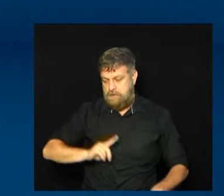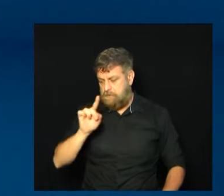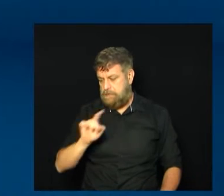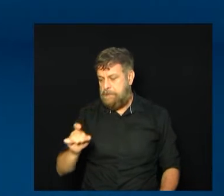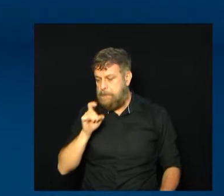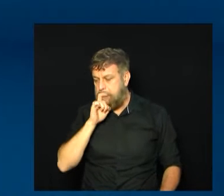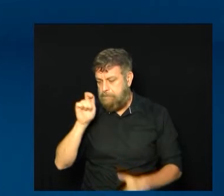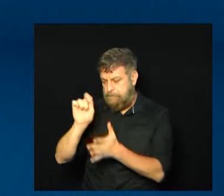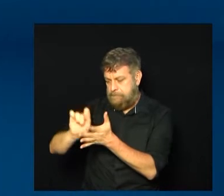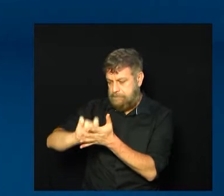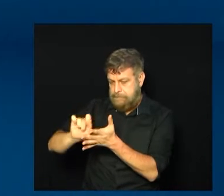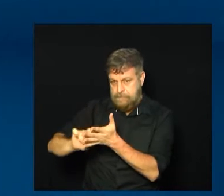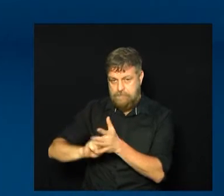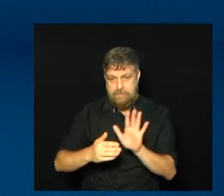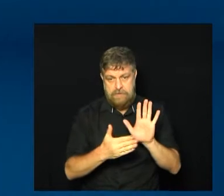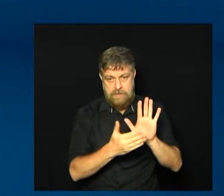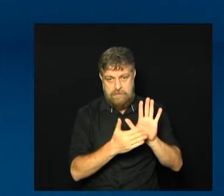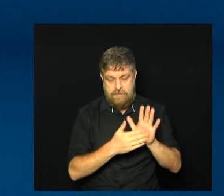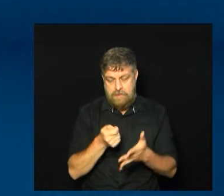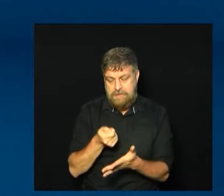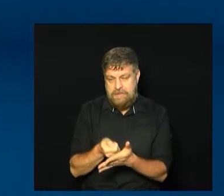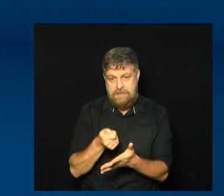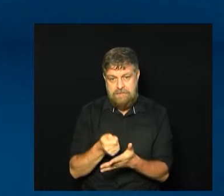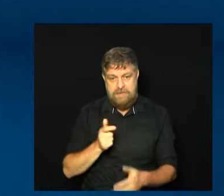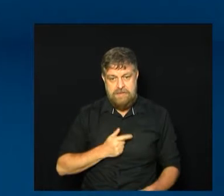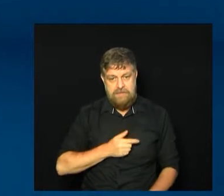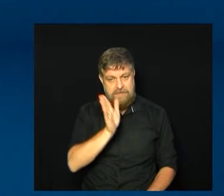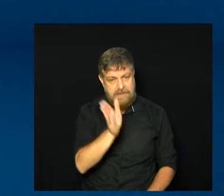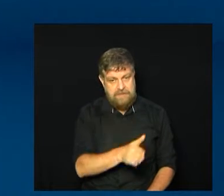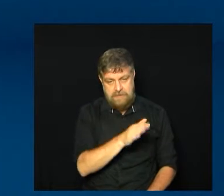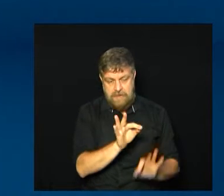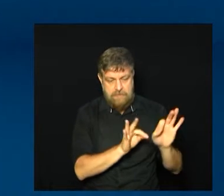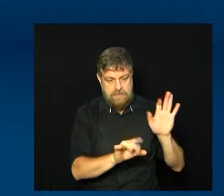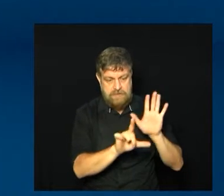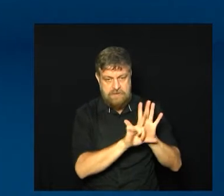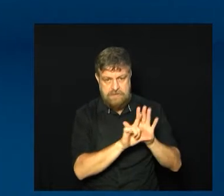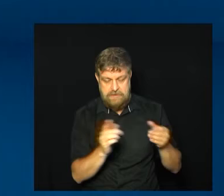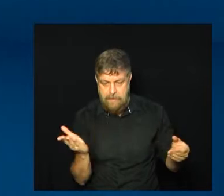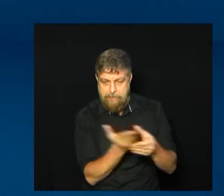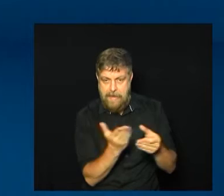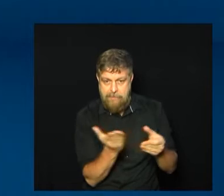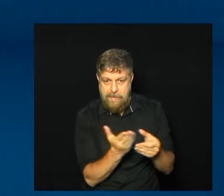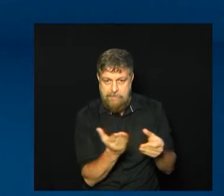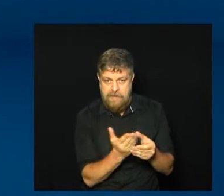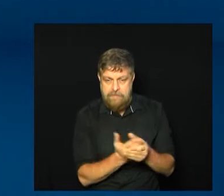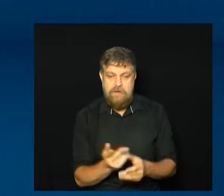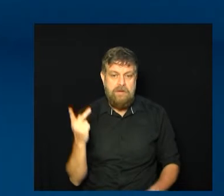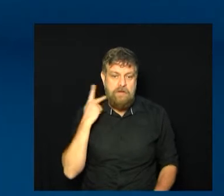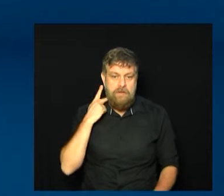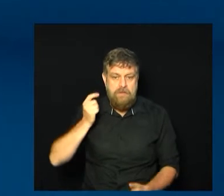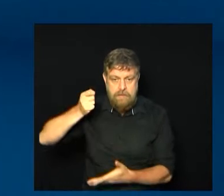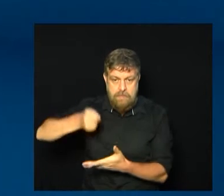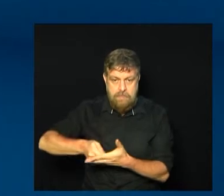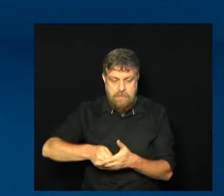vereador Zé Carlos, e a proposta determina a suspensão de projetos de execução fiscal movidos pelo município